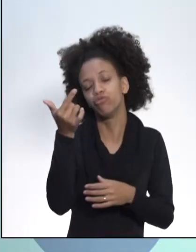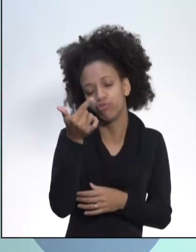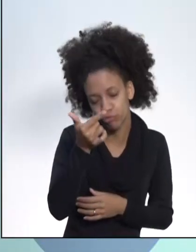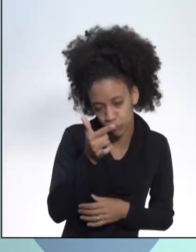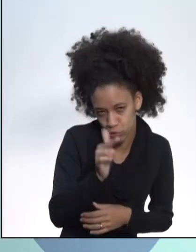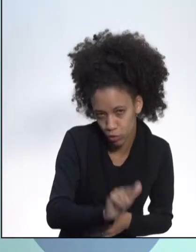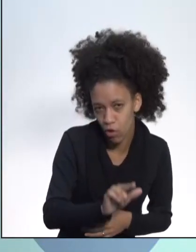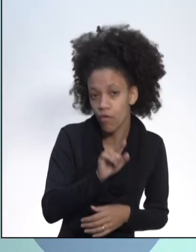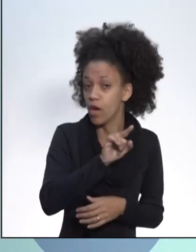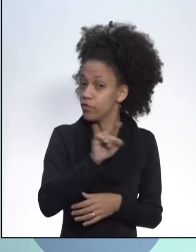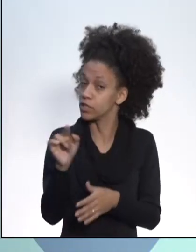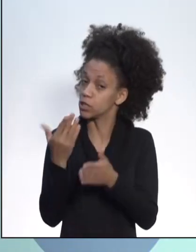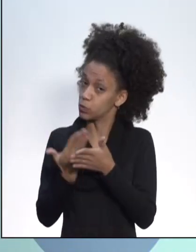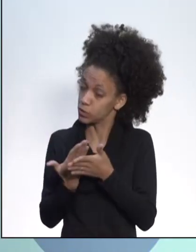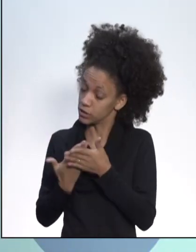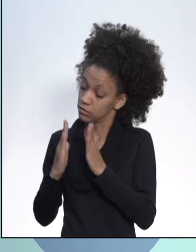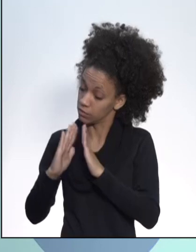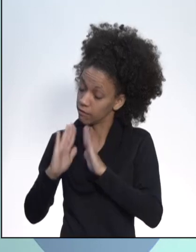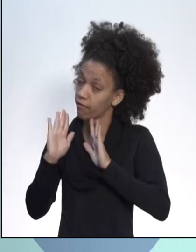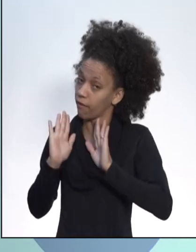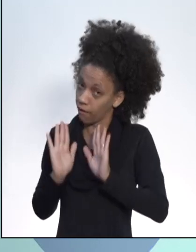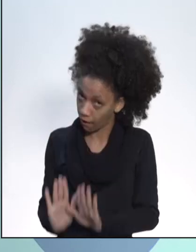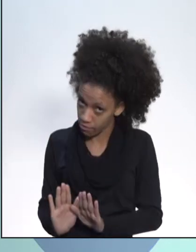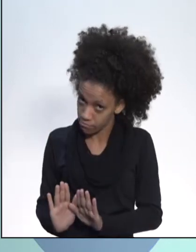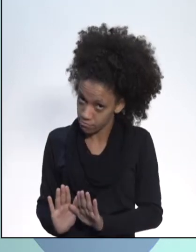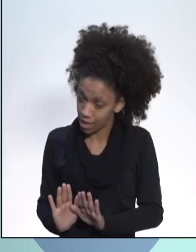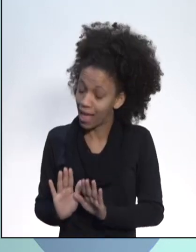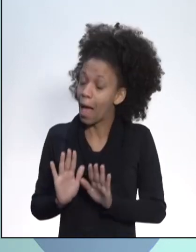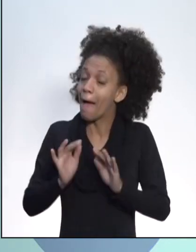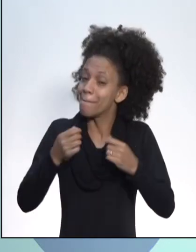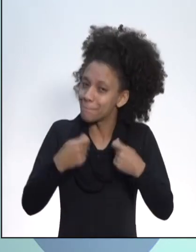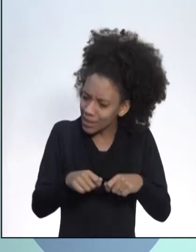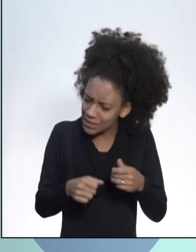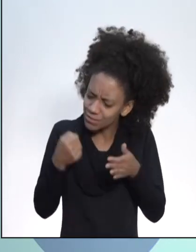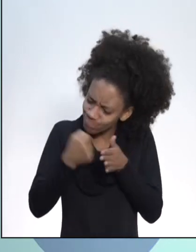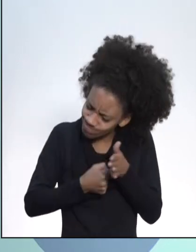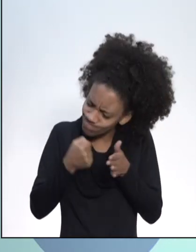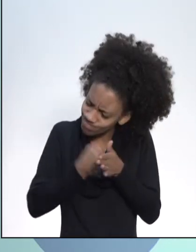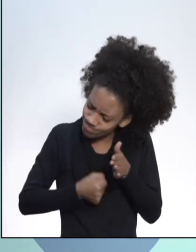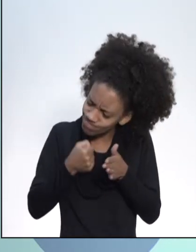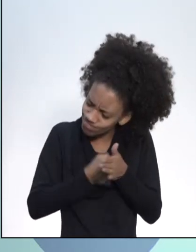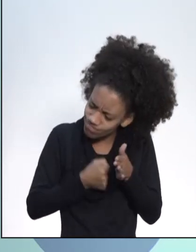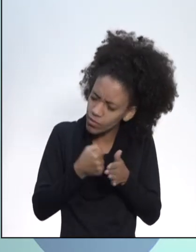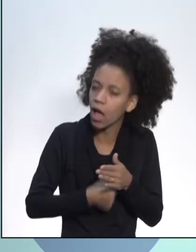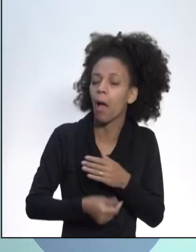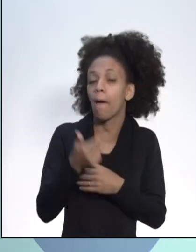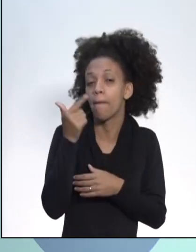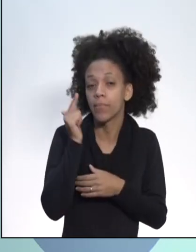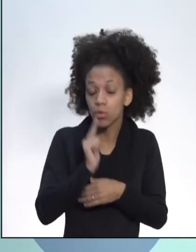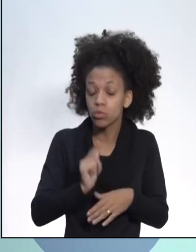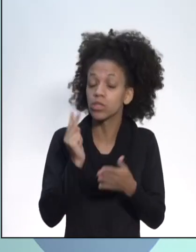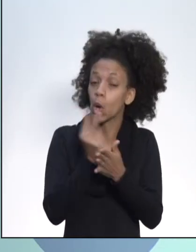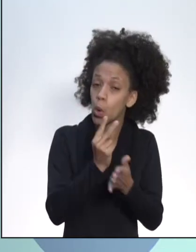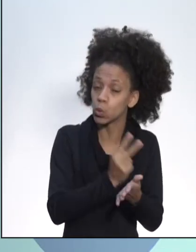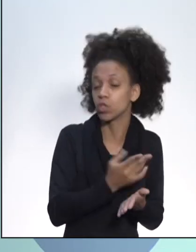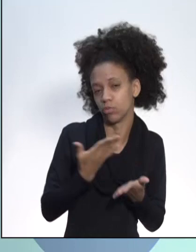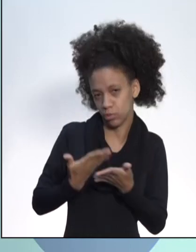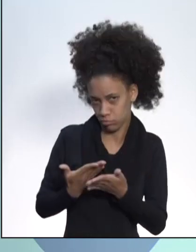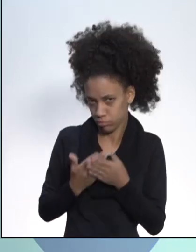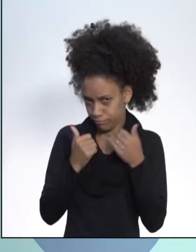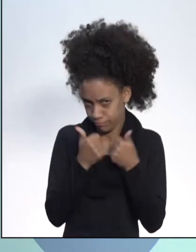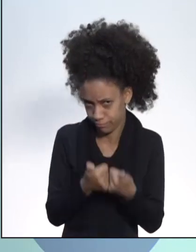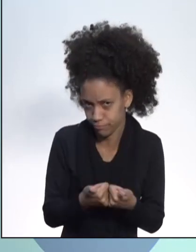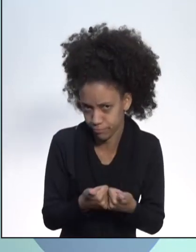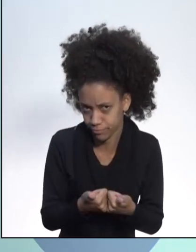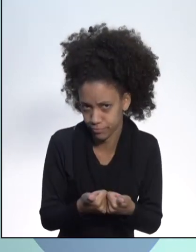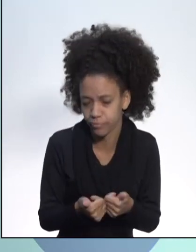falar, vocês estão estudando em casa, então vocês precisam persistir para continuar esses estudos, tá certo? Então a